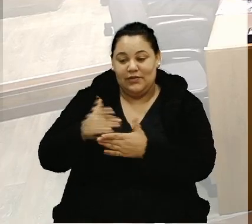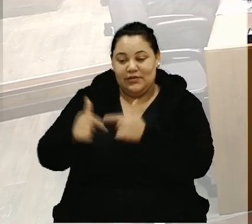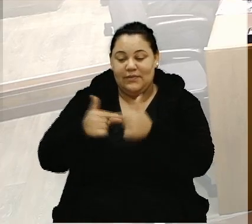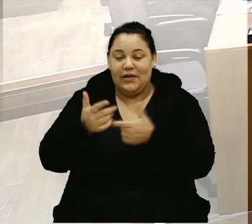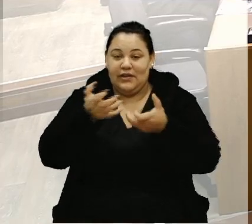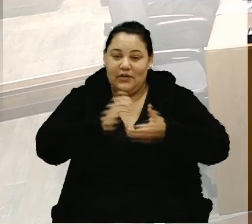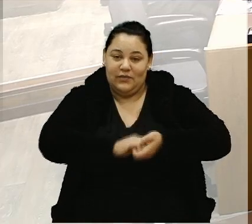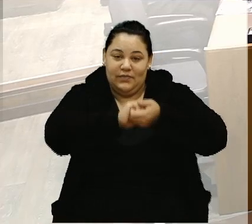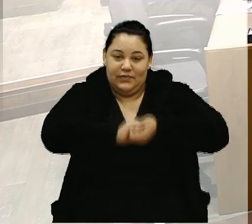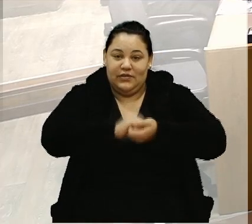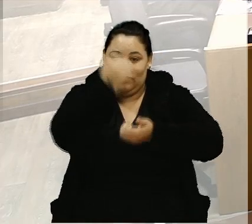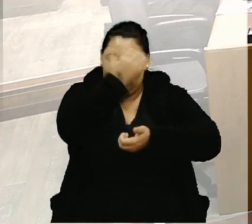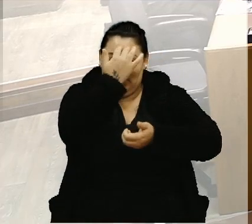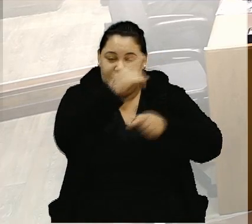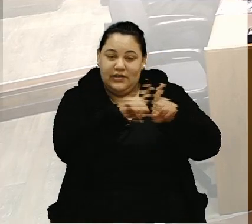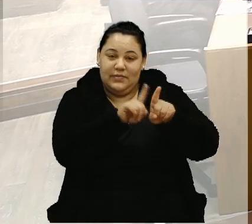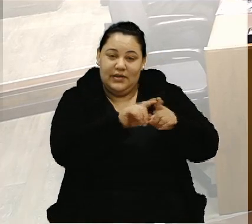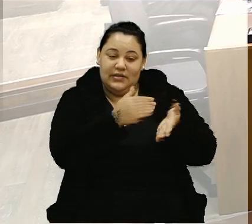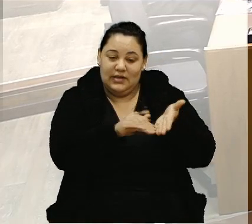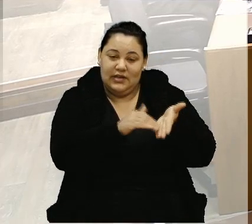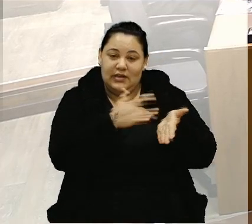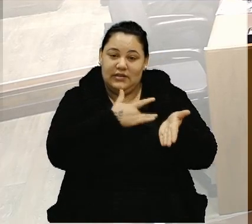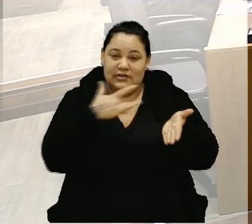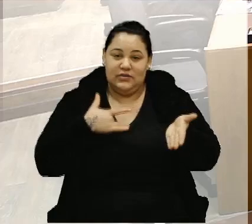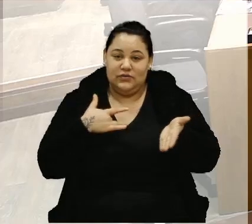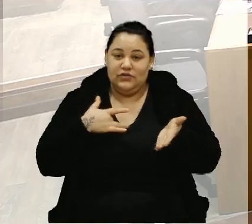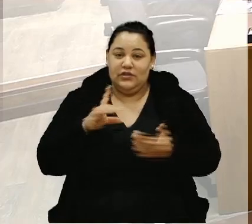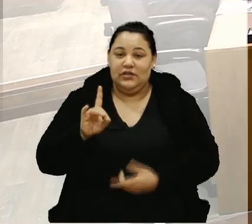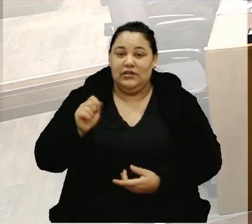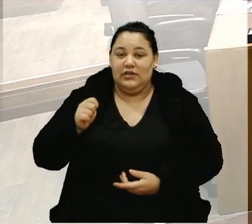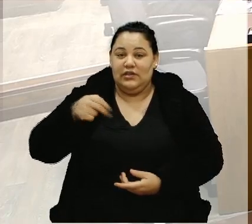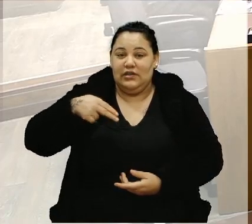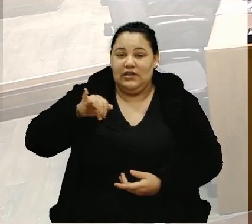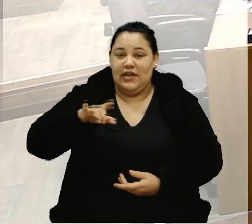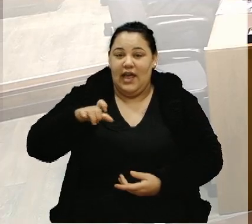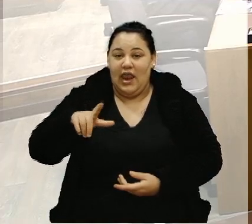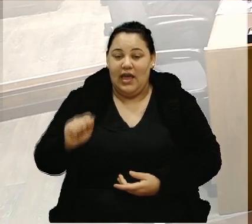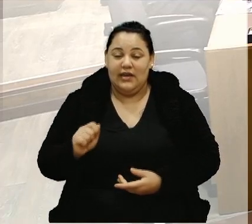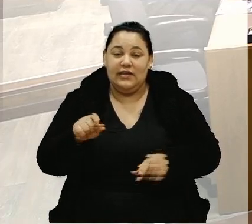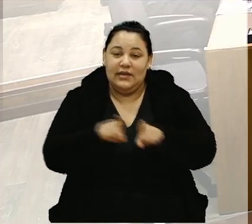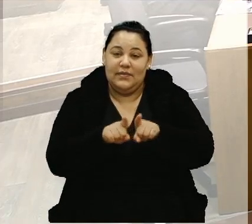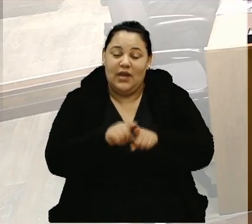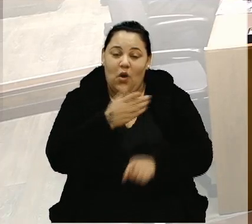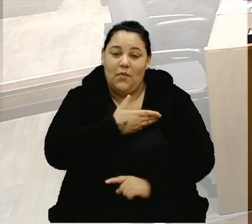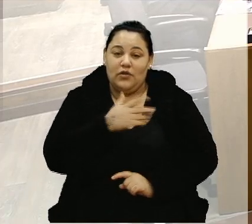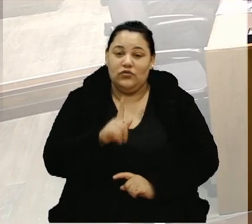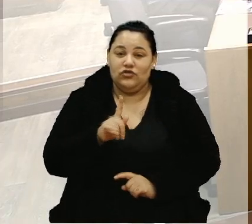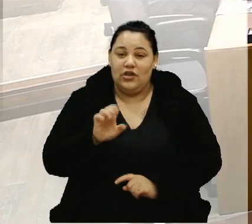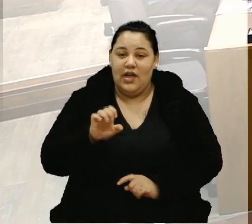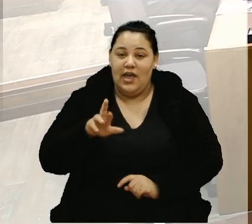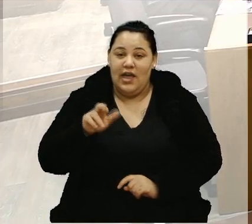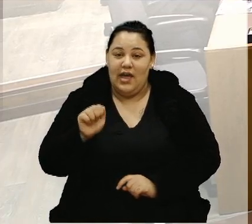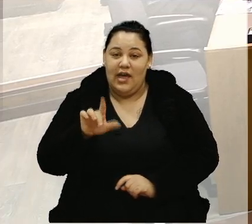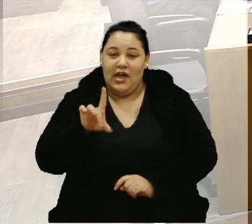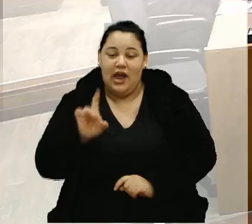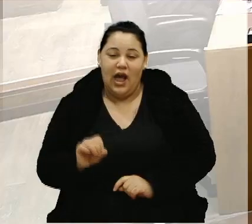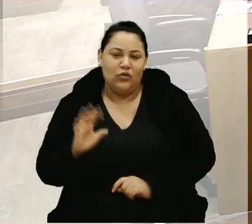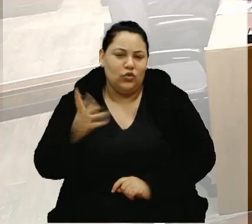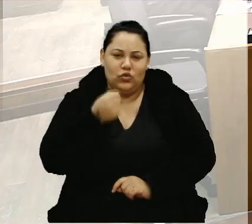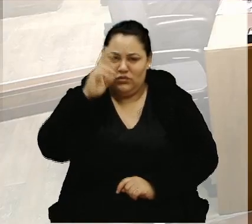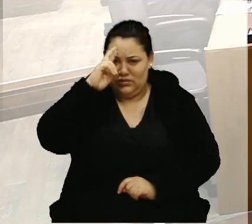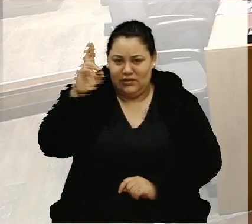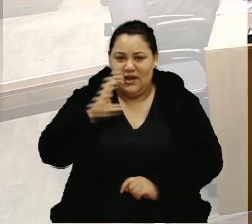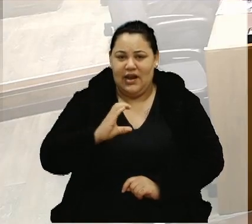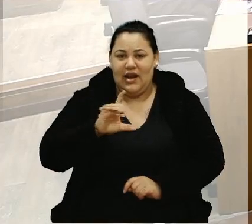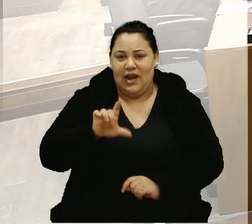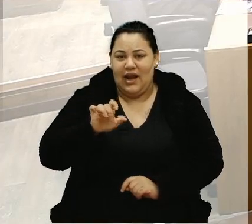prefeito de Ló, mas a secretária da Saúde, Daniela Meneguzzi, o querido amigo Geraldo, e a direção toda, a Cleciane Simpson,